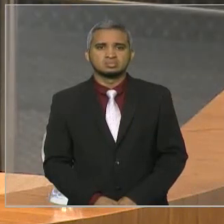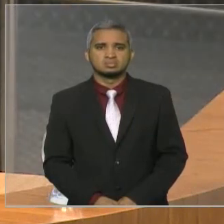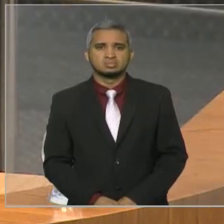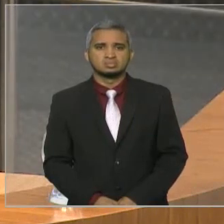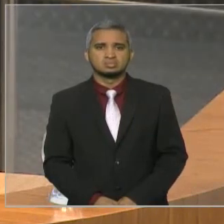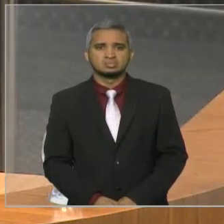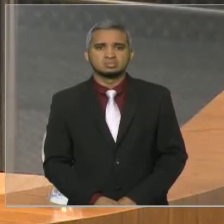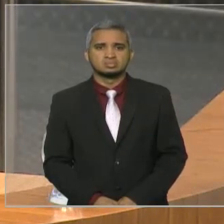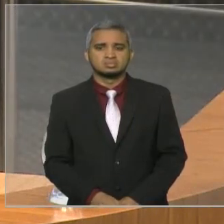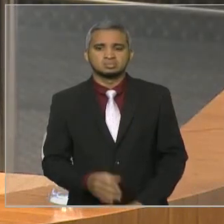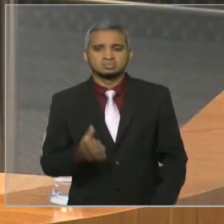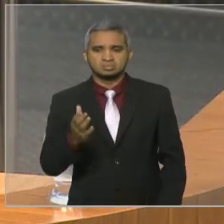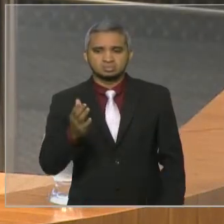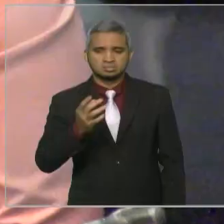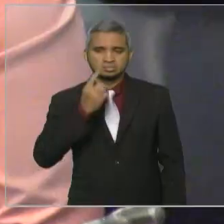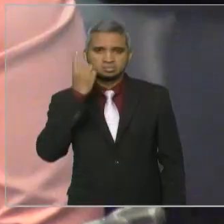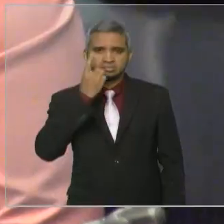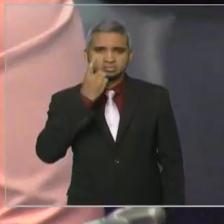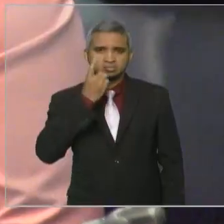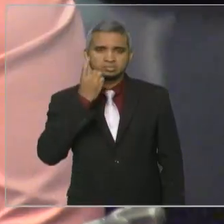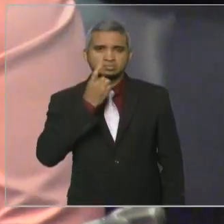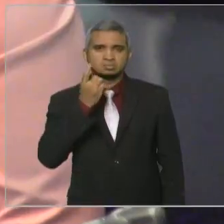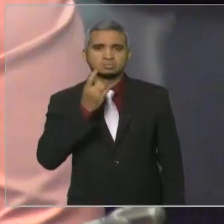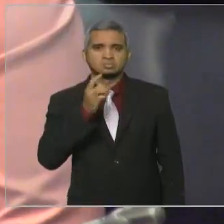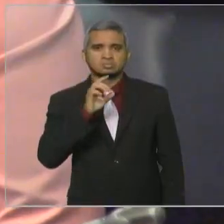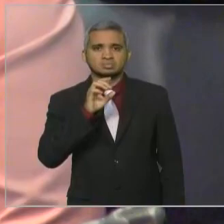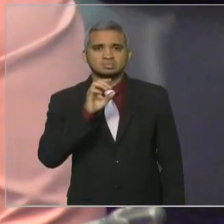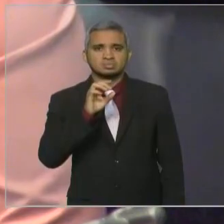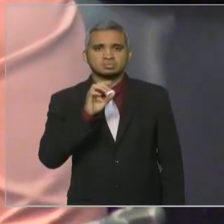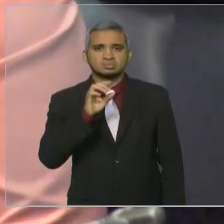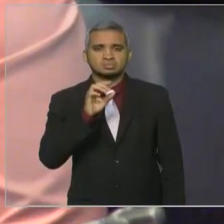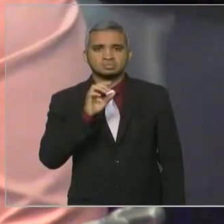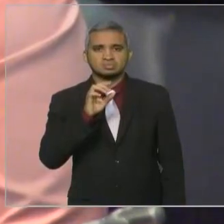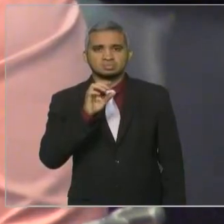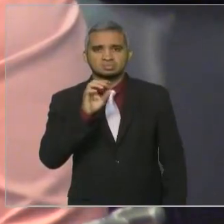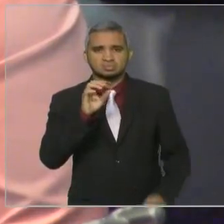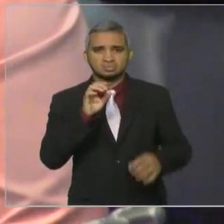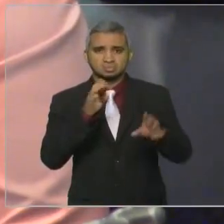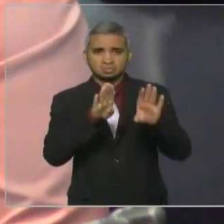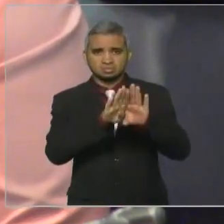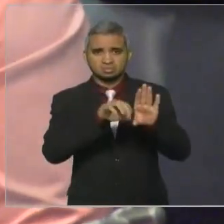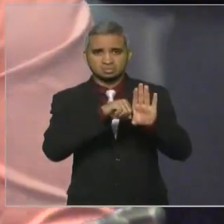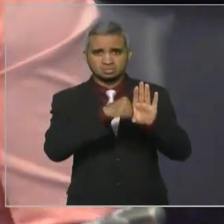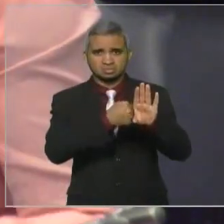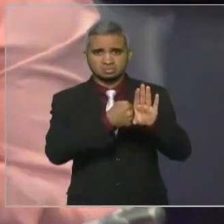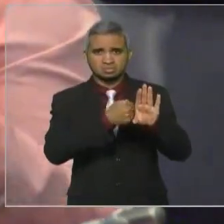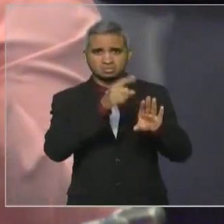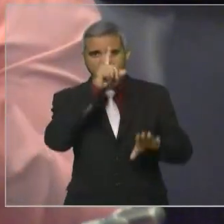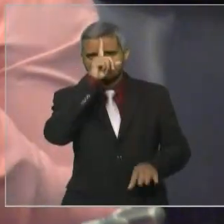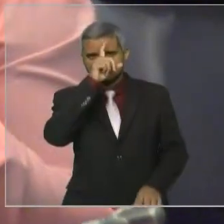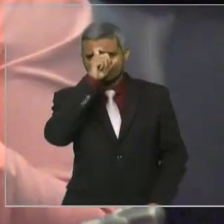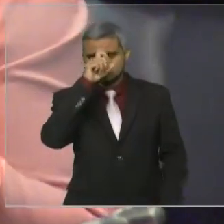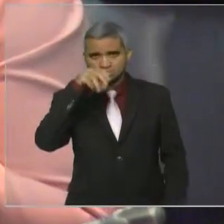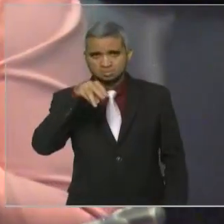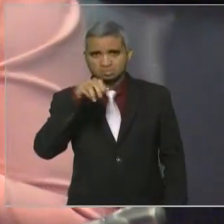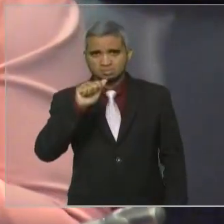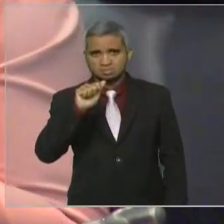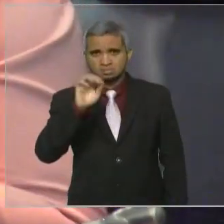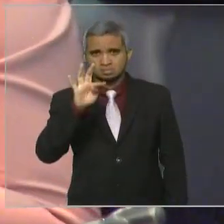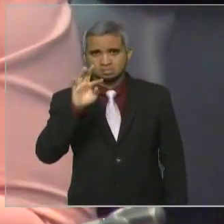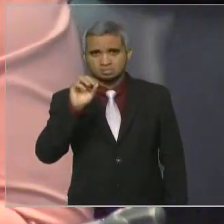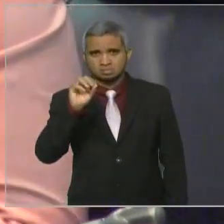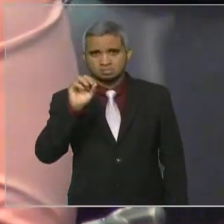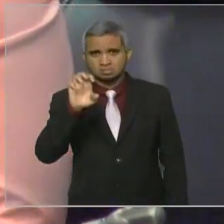Obrigada. Deputado, em relação a essa questão do fechamento do Hospital de Matões do Norte, até agora há pouco estava conversando com a